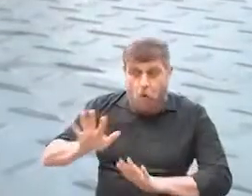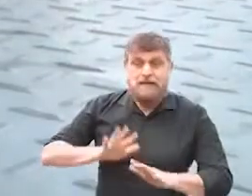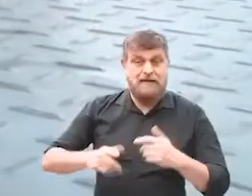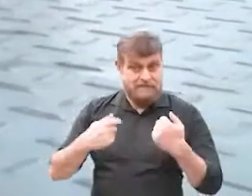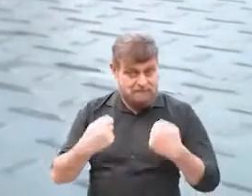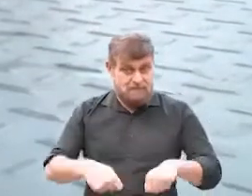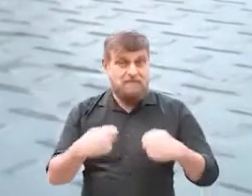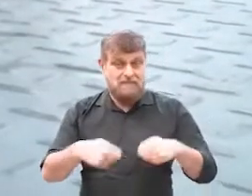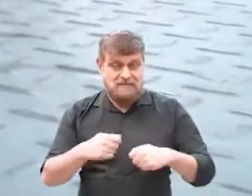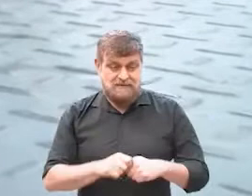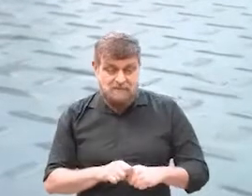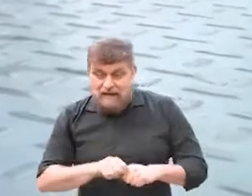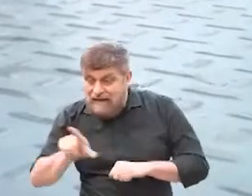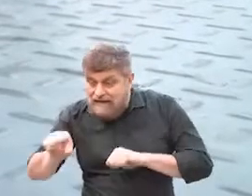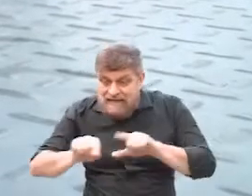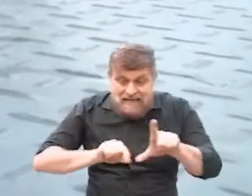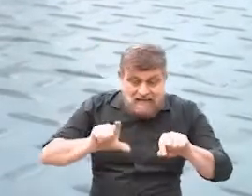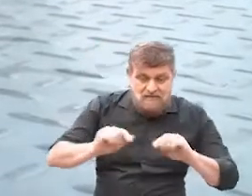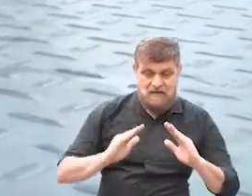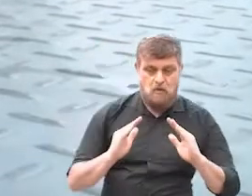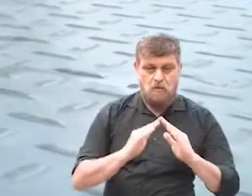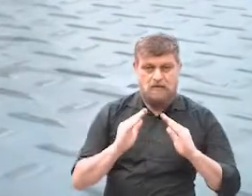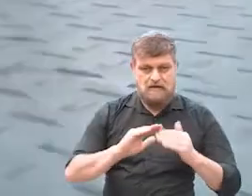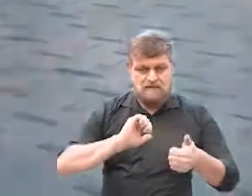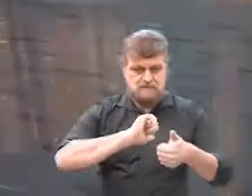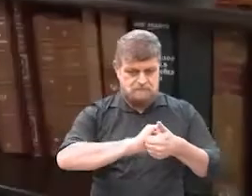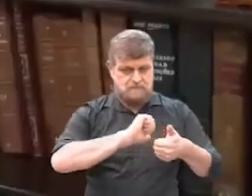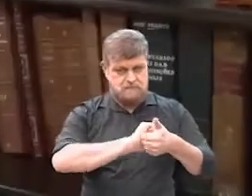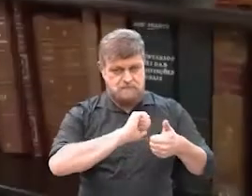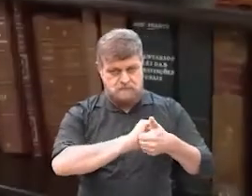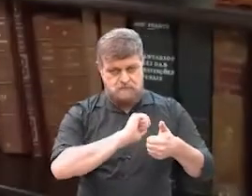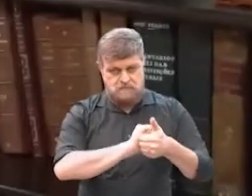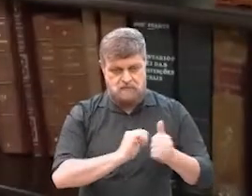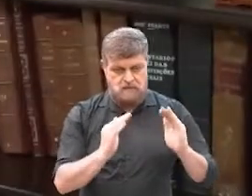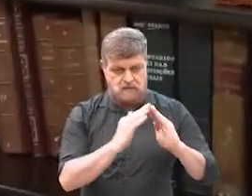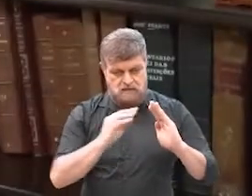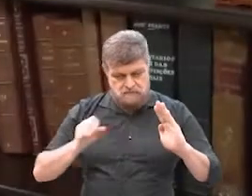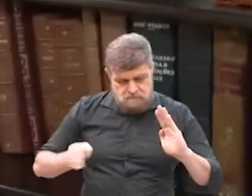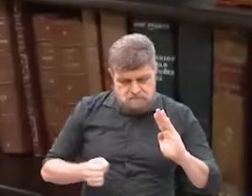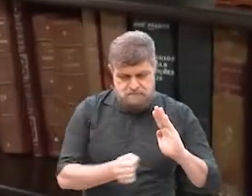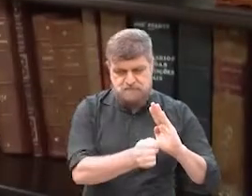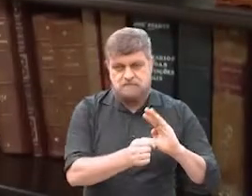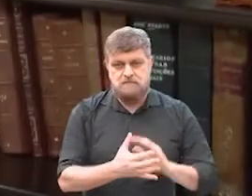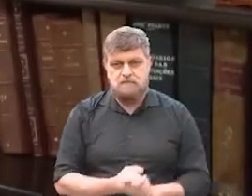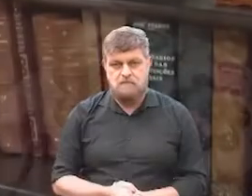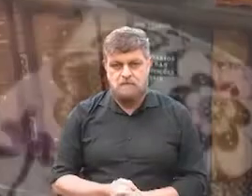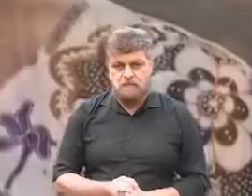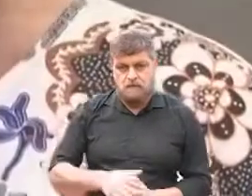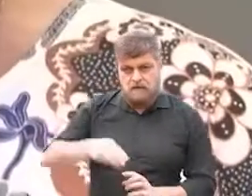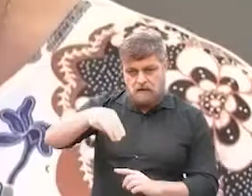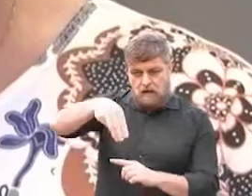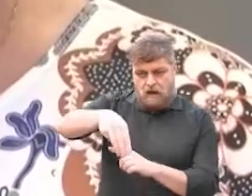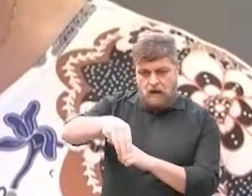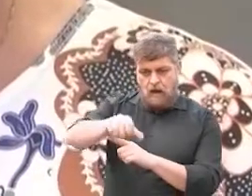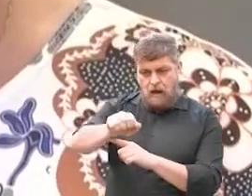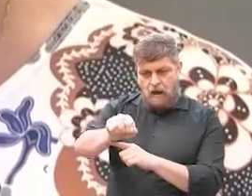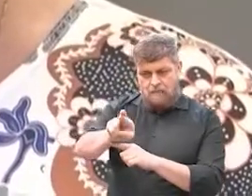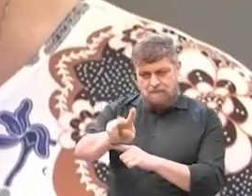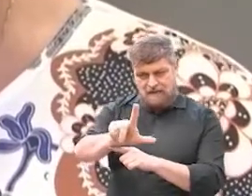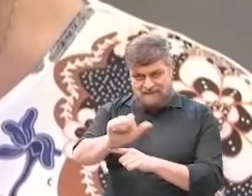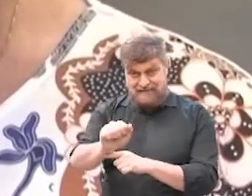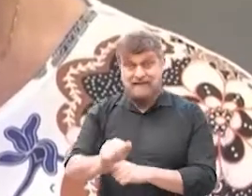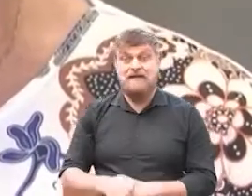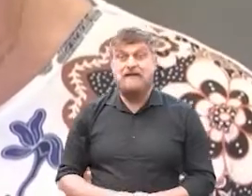essas cautelas são necessárias para escolher uma boa casa, uma casa de bom viver, na verdade. Marli é